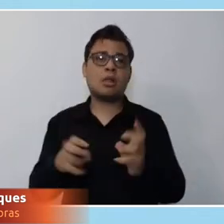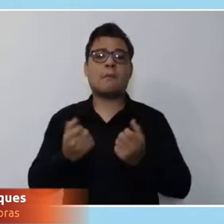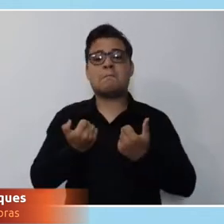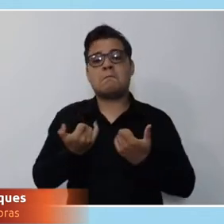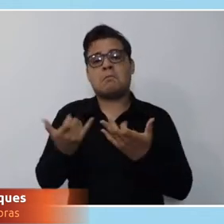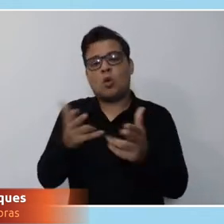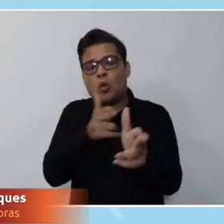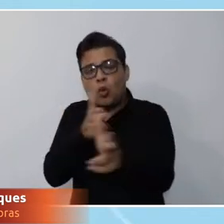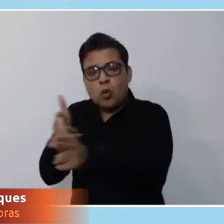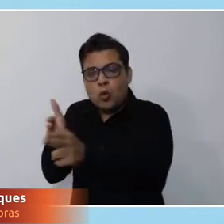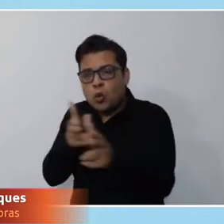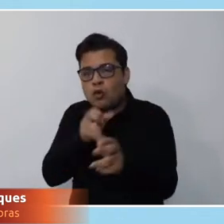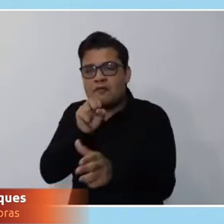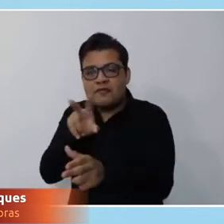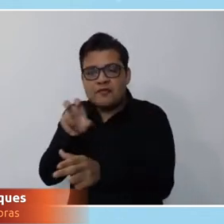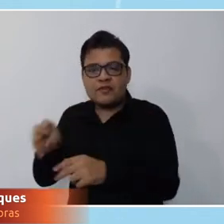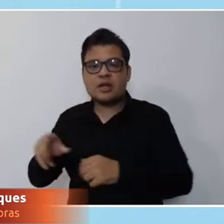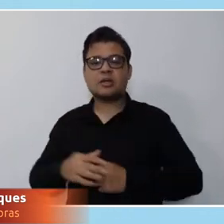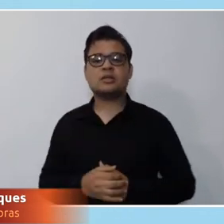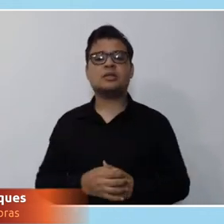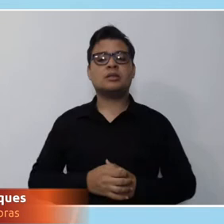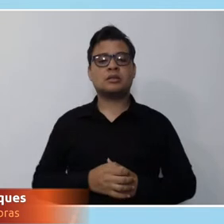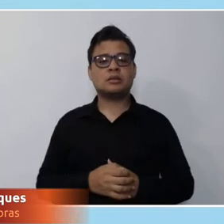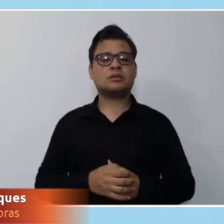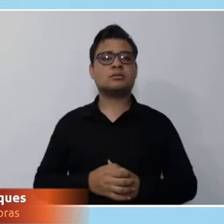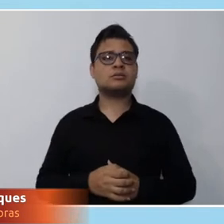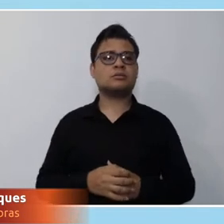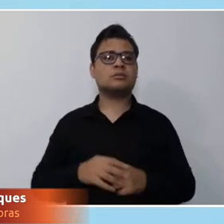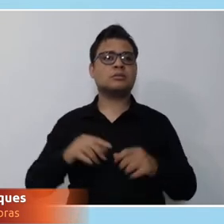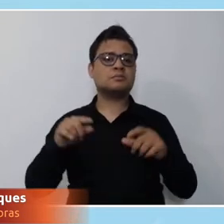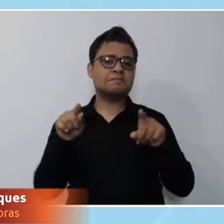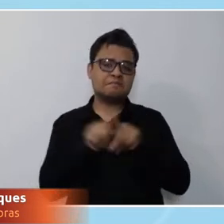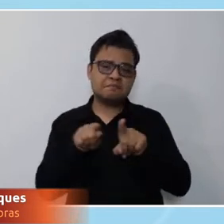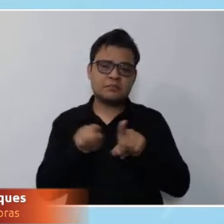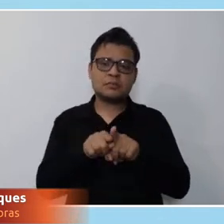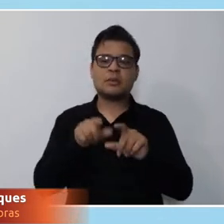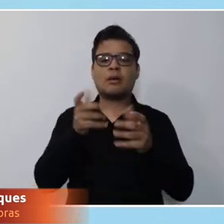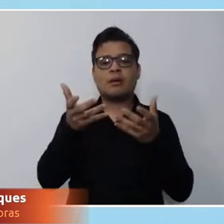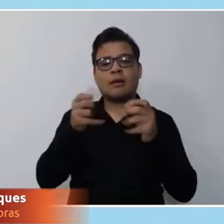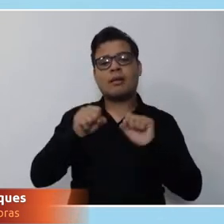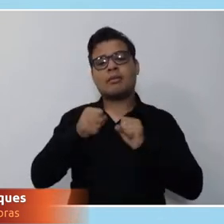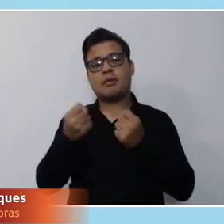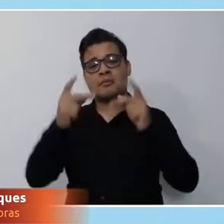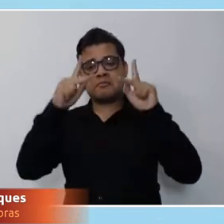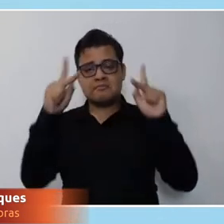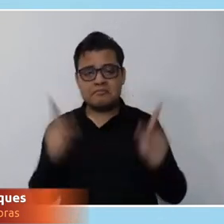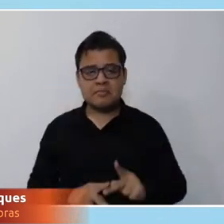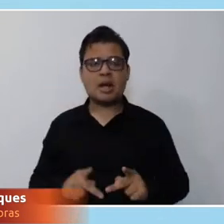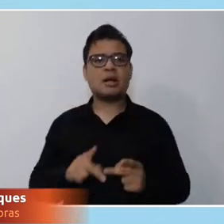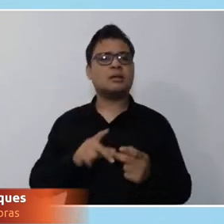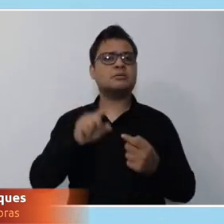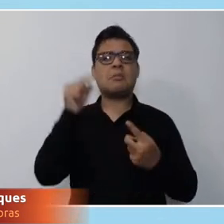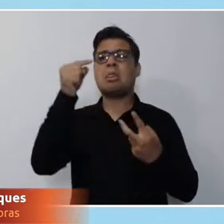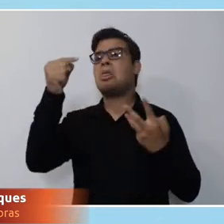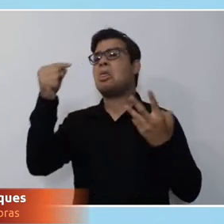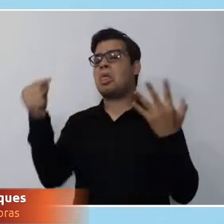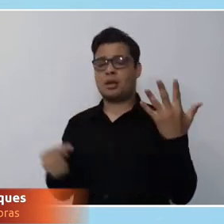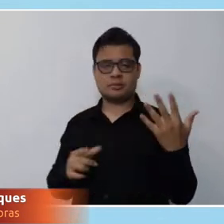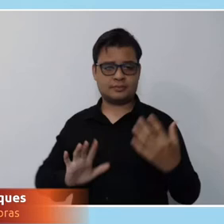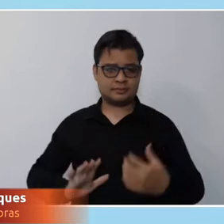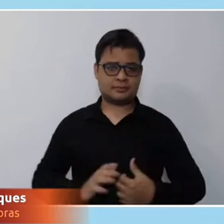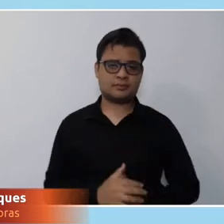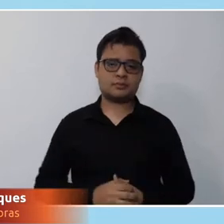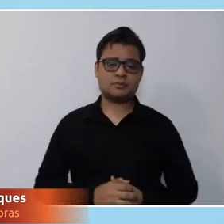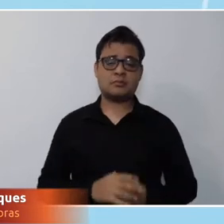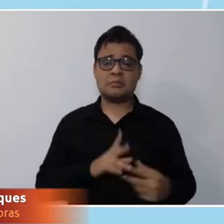daquilo que são as frases protocolares em qualquer visita de Estado, que é a defesa da paz, do multilateralismo, etc, etc. Ou seja, dessa